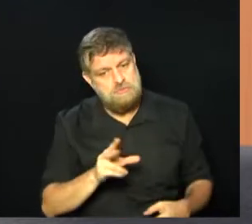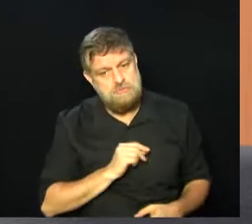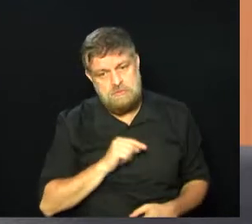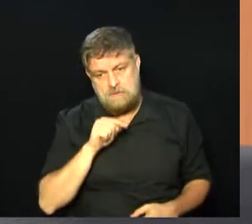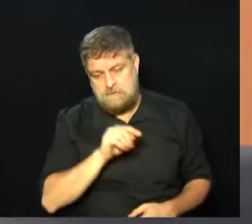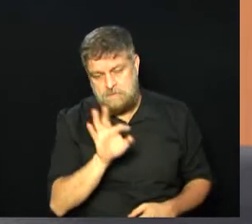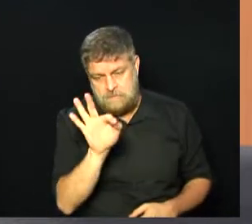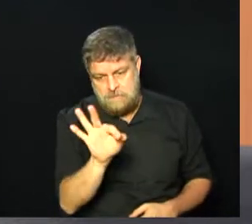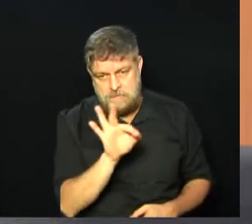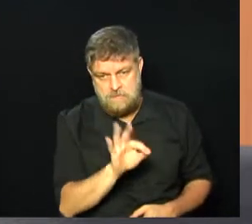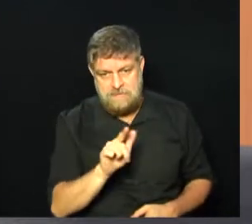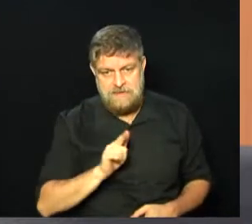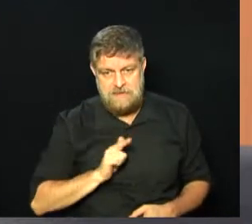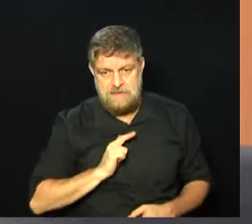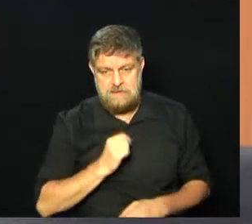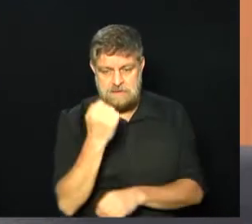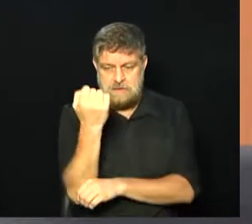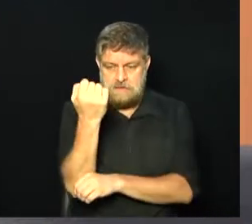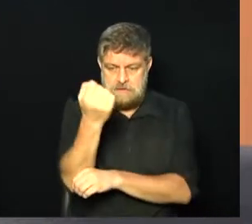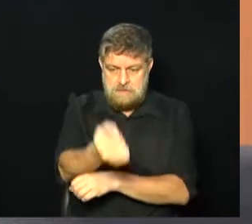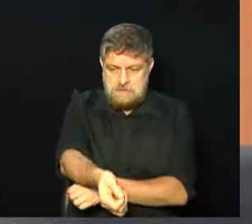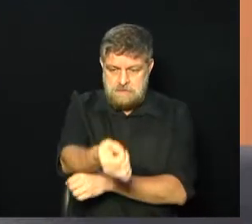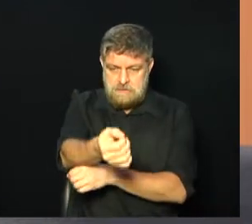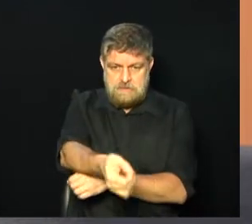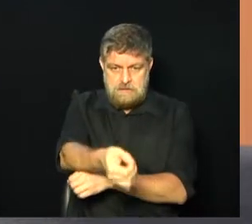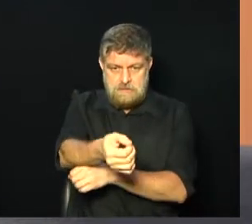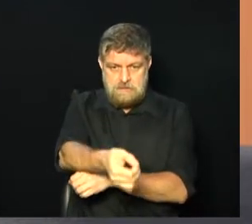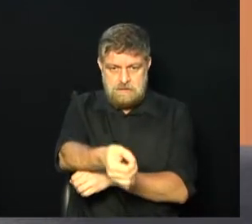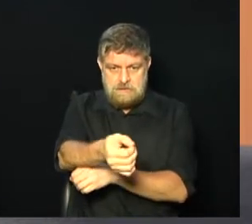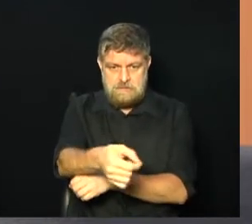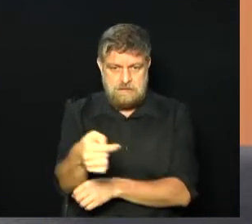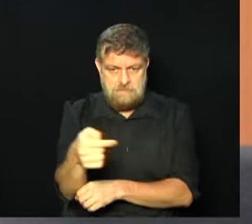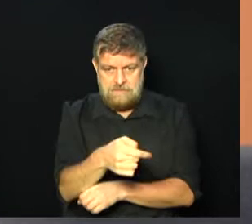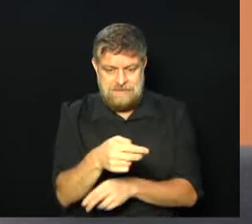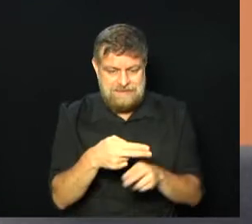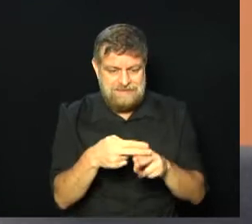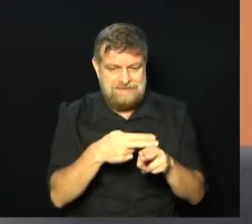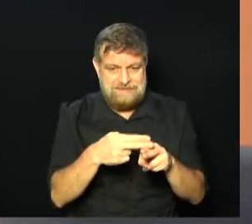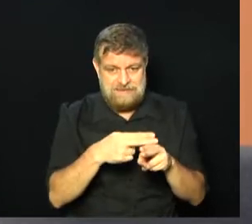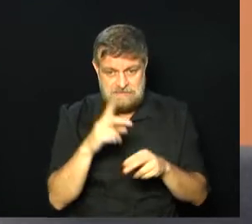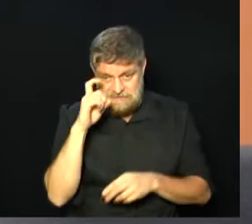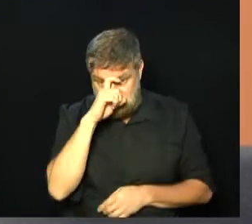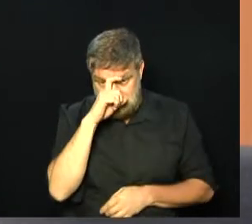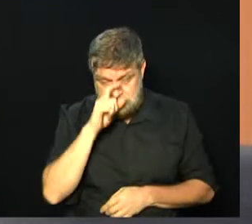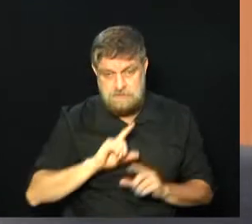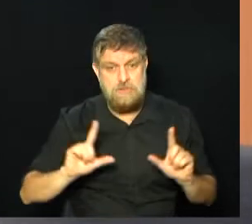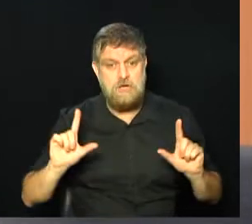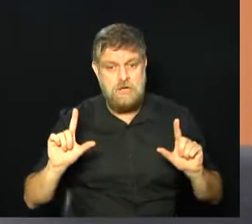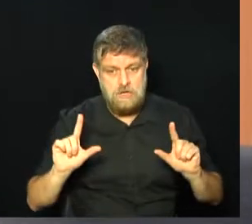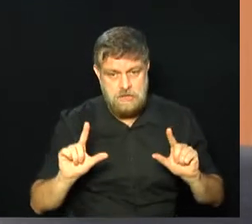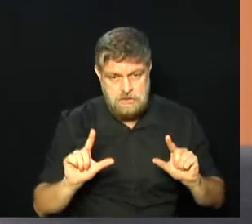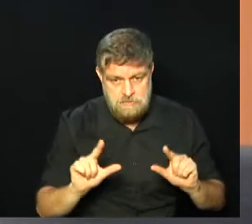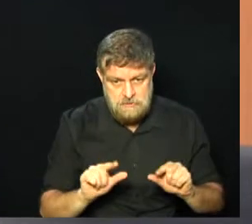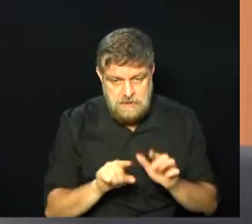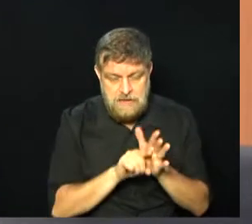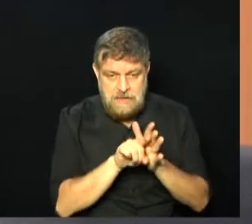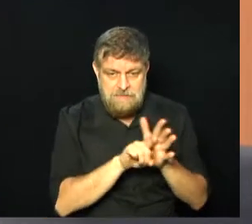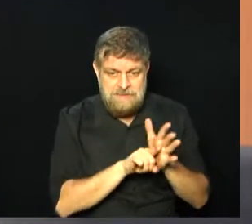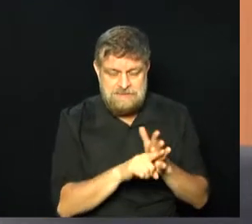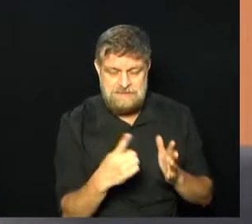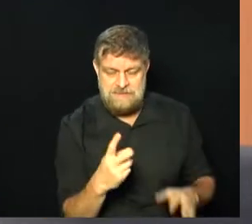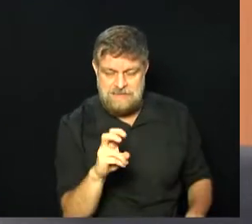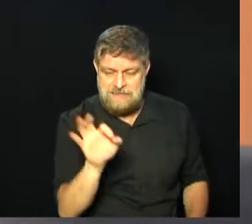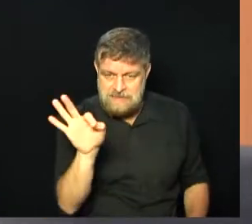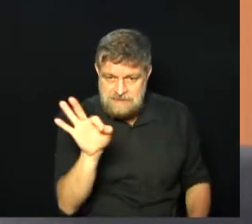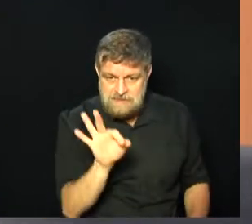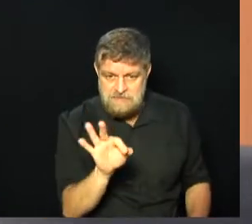que fica com dificuldade de ereção, com dificuldade de ter relação sexual, diminuiu bastante. Tem pesquisas que falam que é 15%, outros